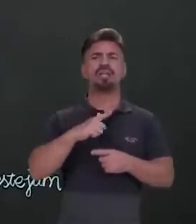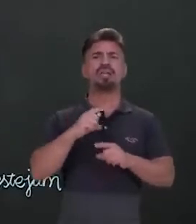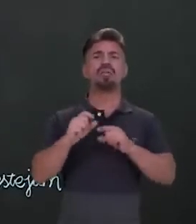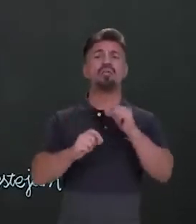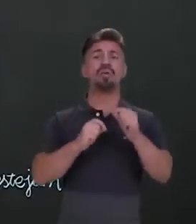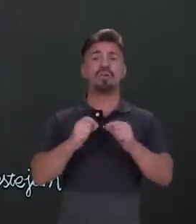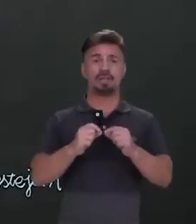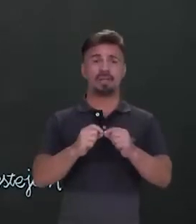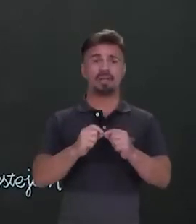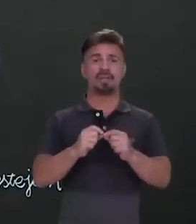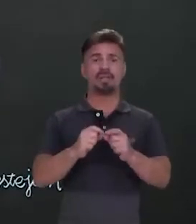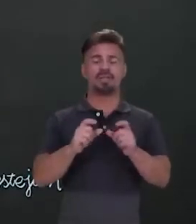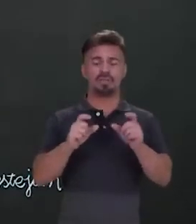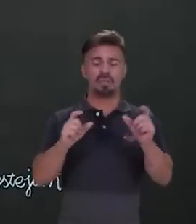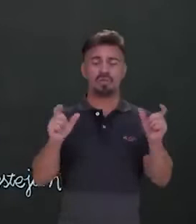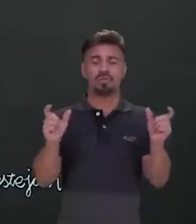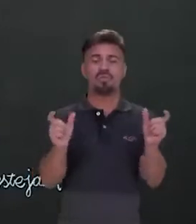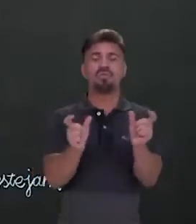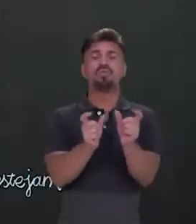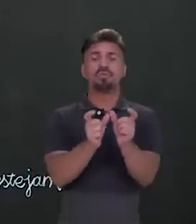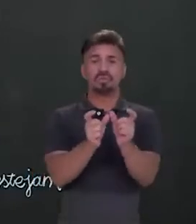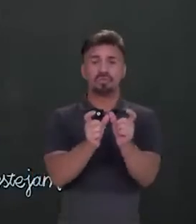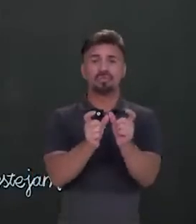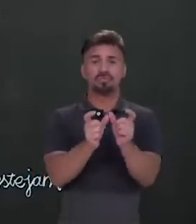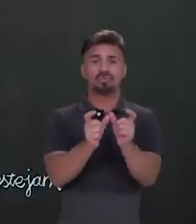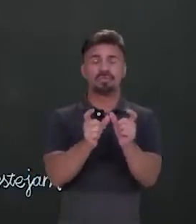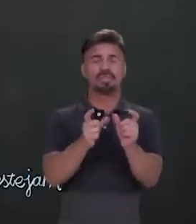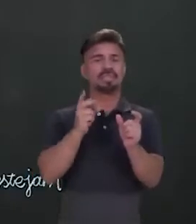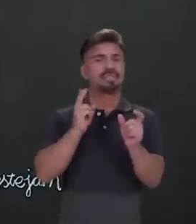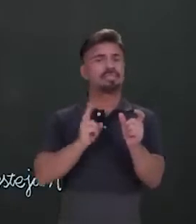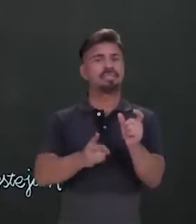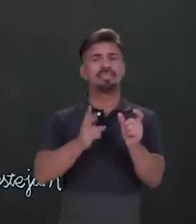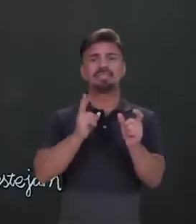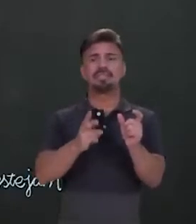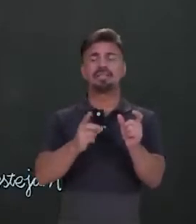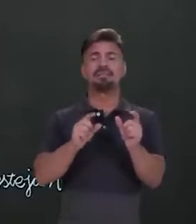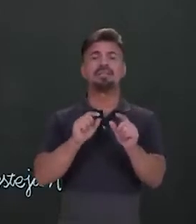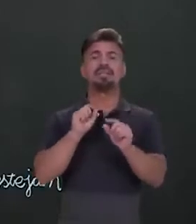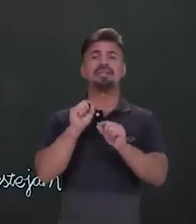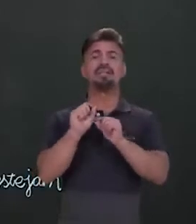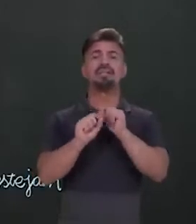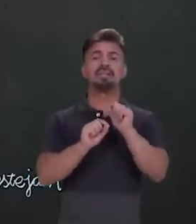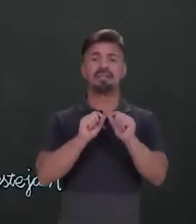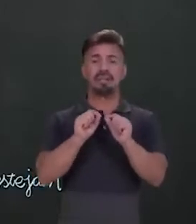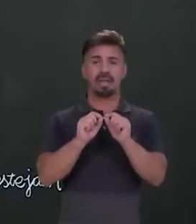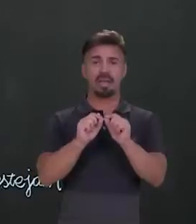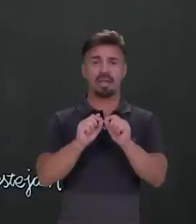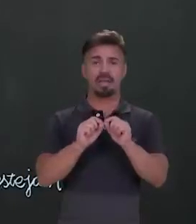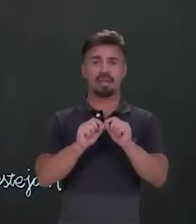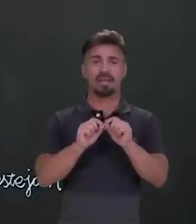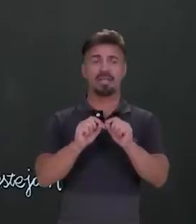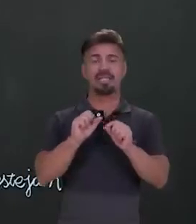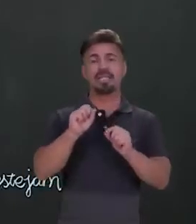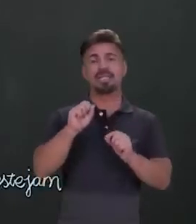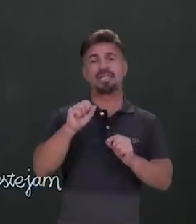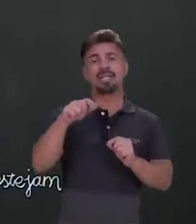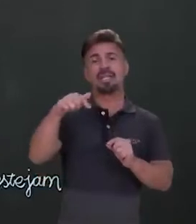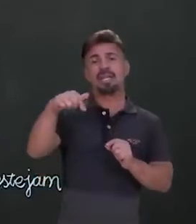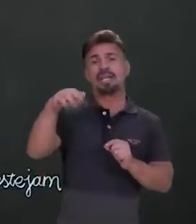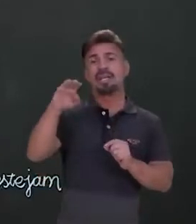a introdução de uma conjunção integrante, geralmente a conjunção que ou a conjunção